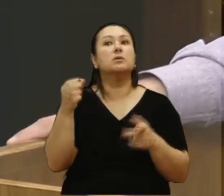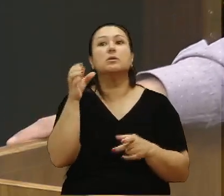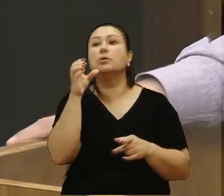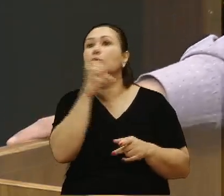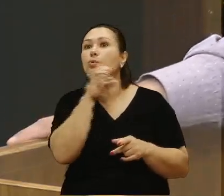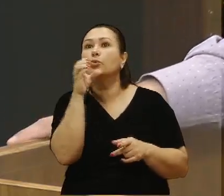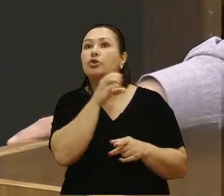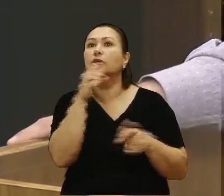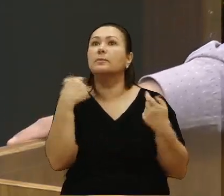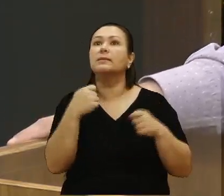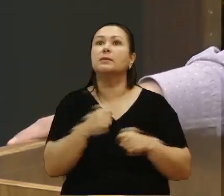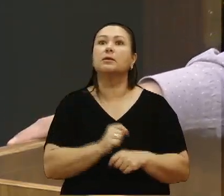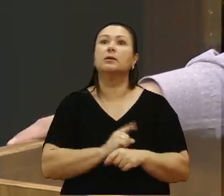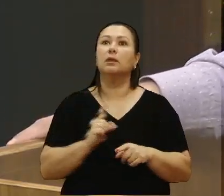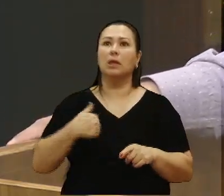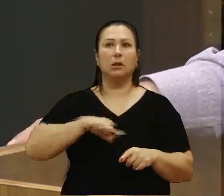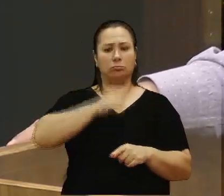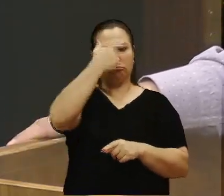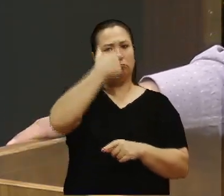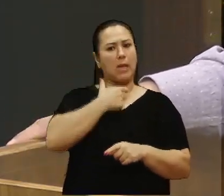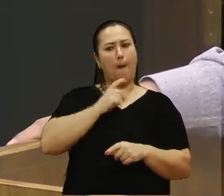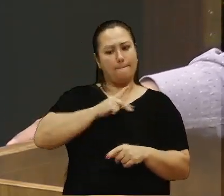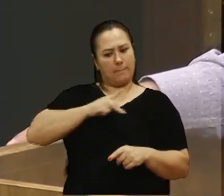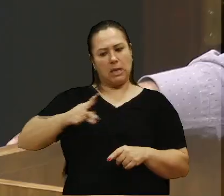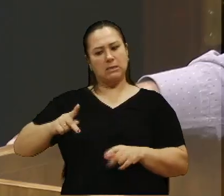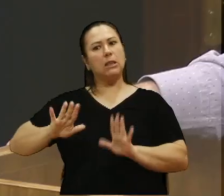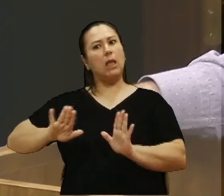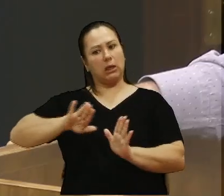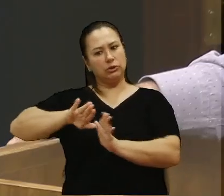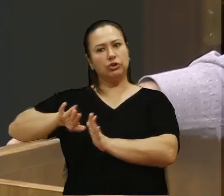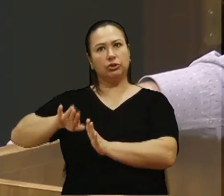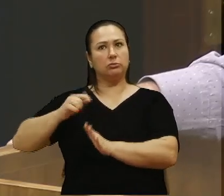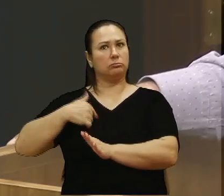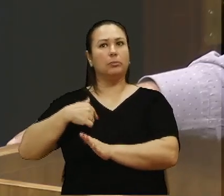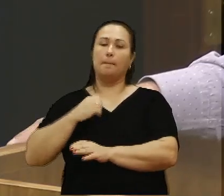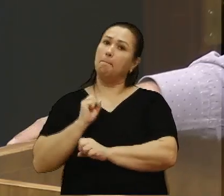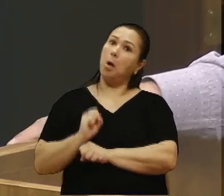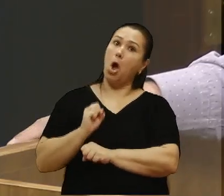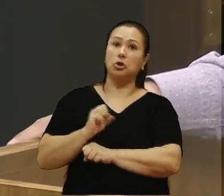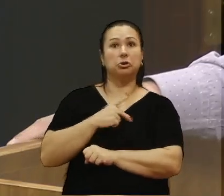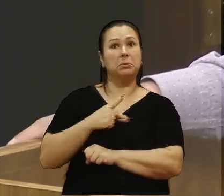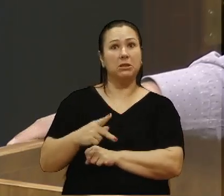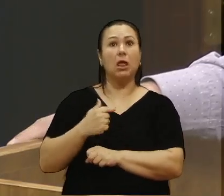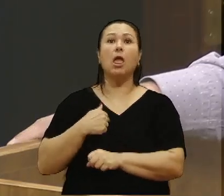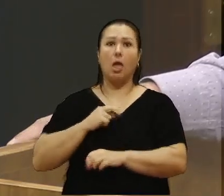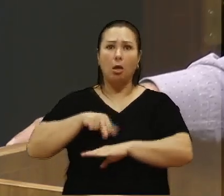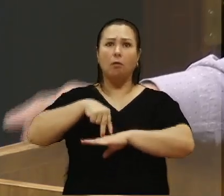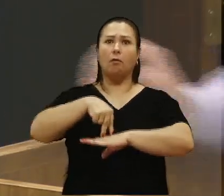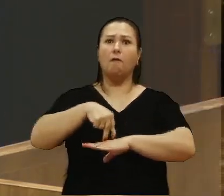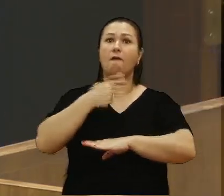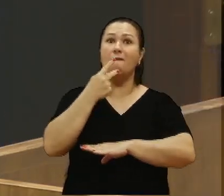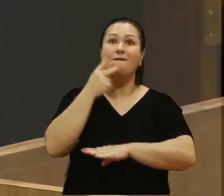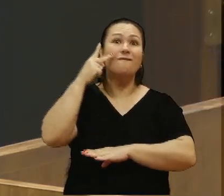aqui, não na condição de presidente, pode ser na condição de presidente. Aqui quem está falando é o